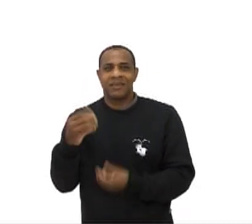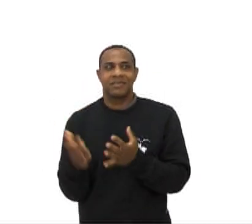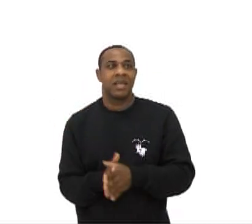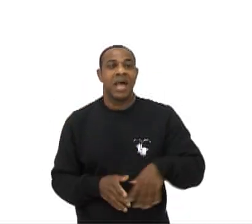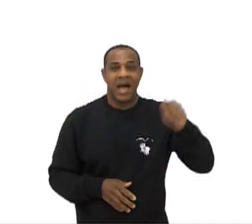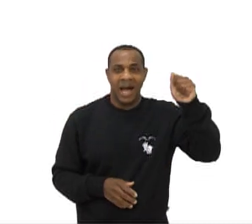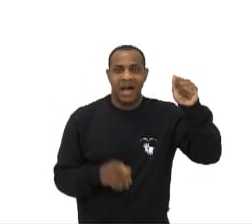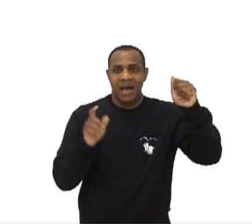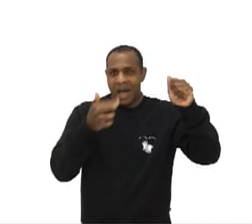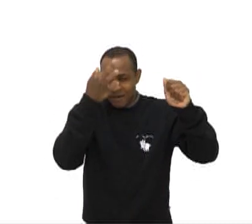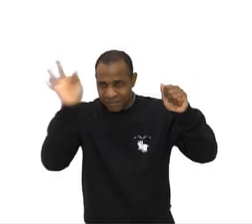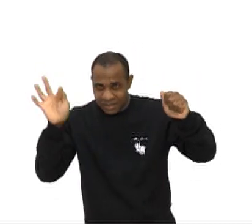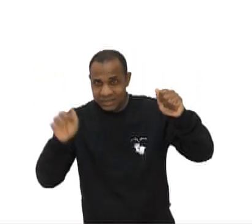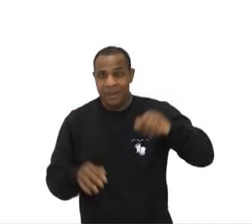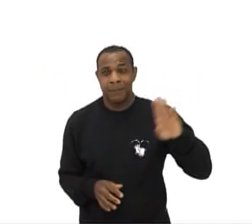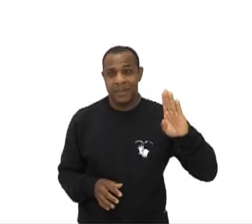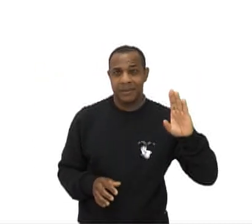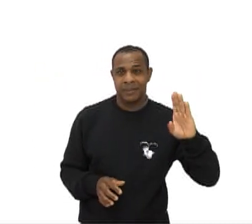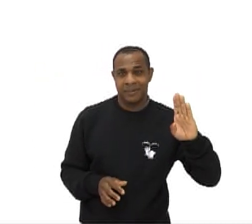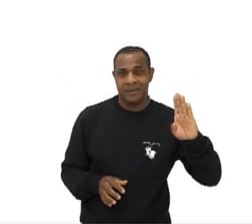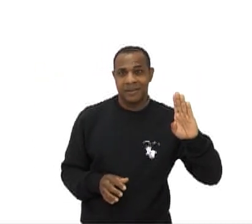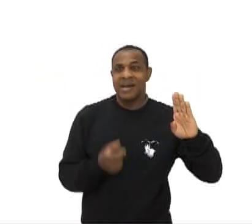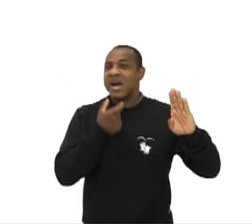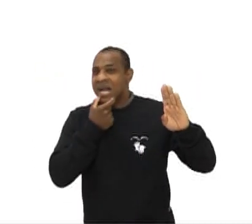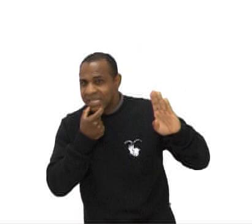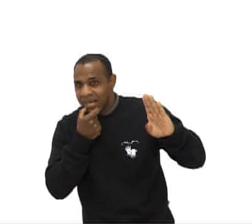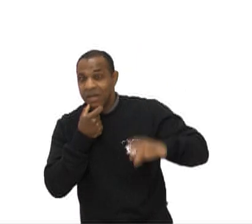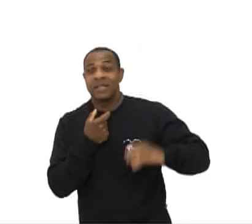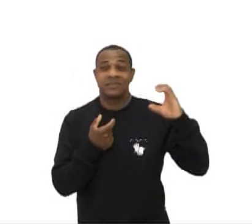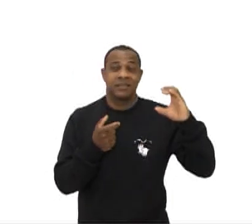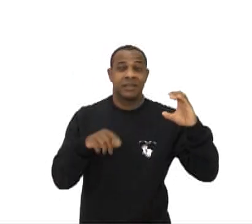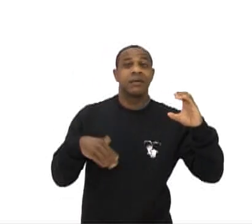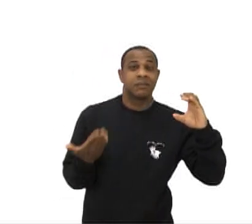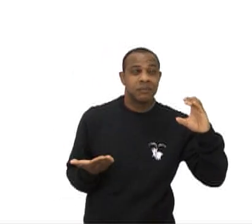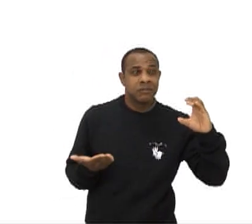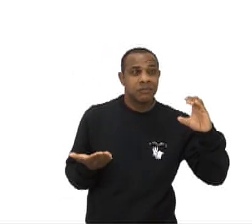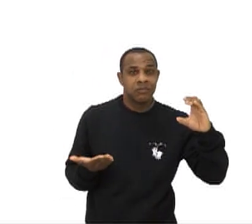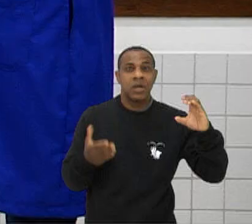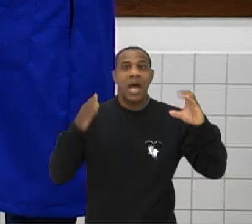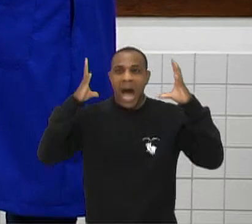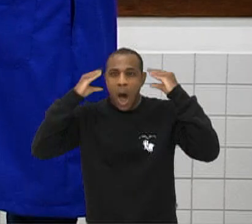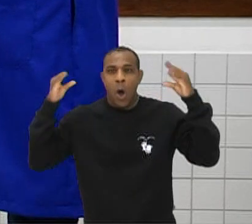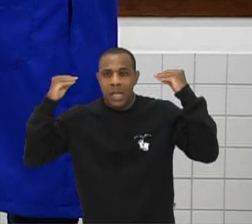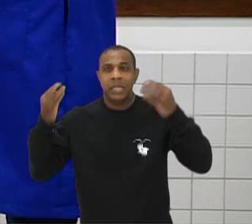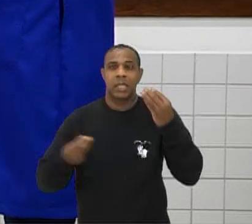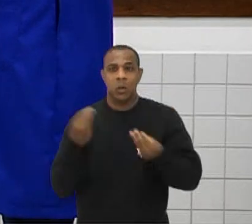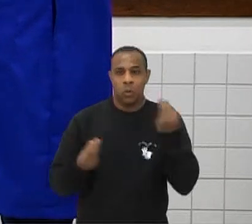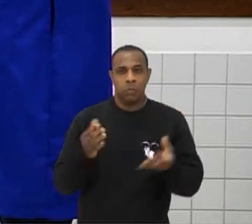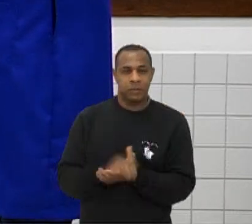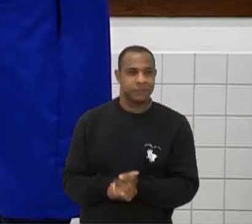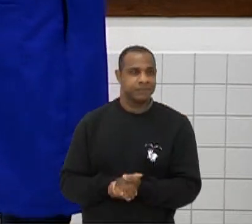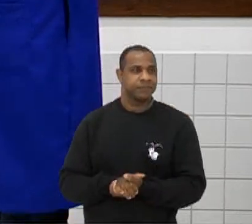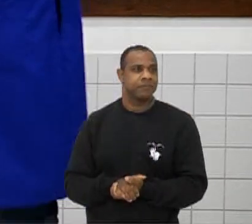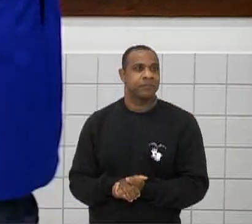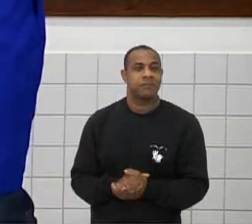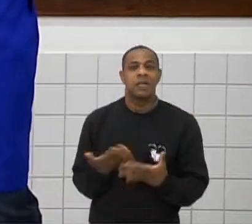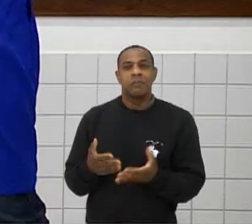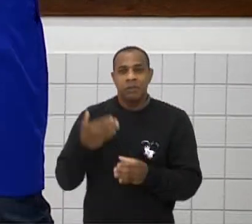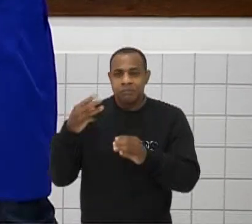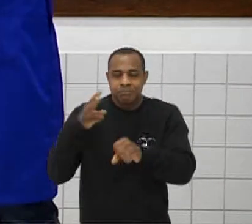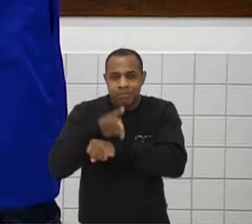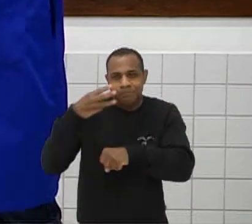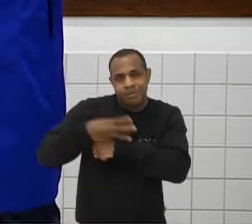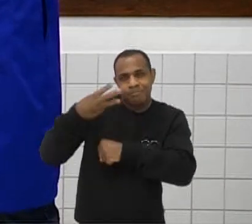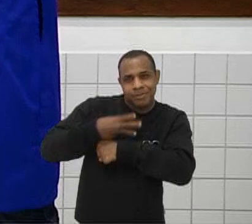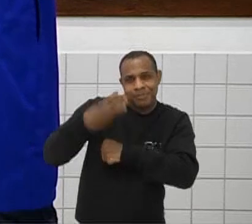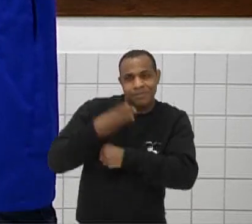foi a França, letra B foi a Inglaterra ou letra C foi a Holanda? Vamos responder aí no seu aplicativo, quero ver